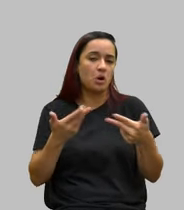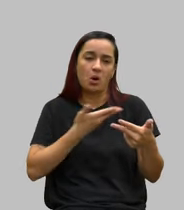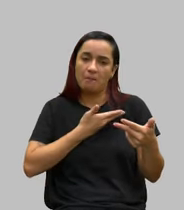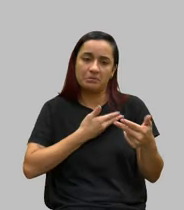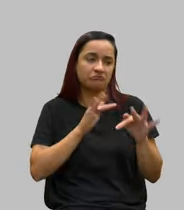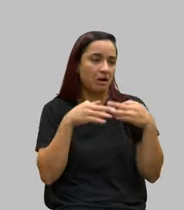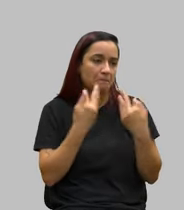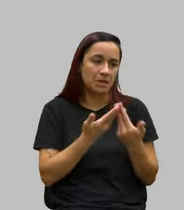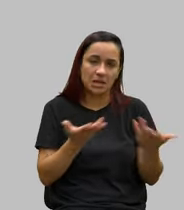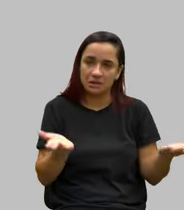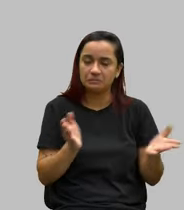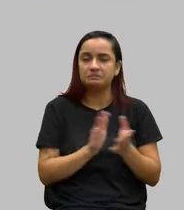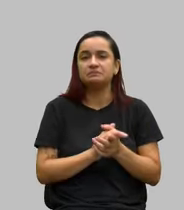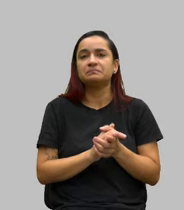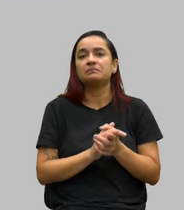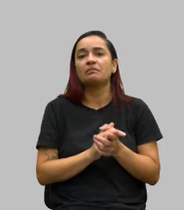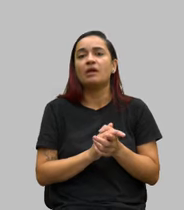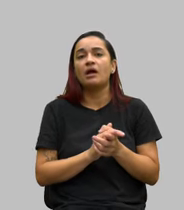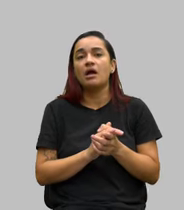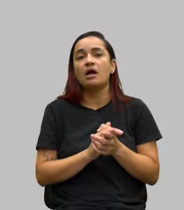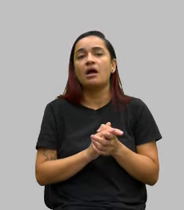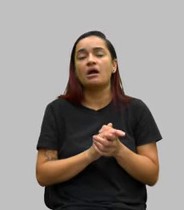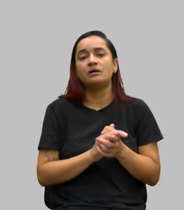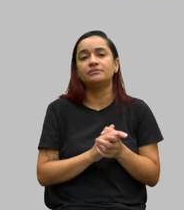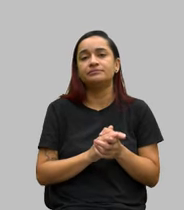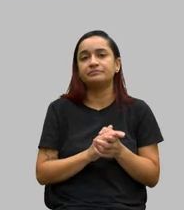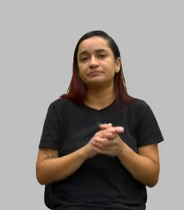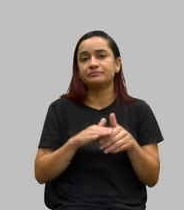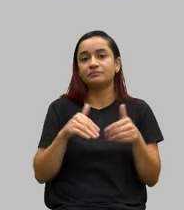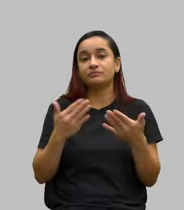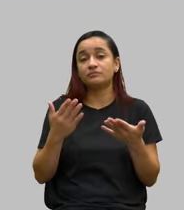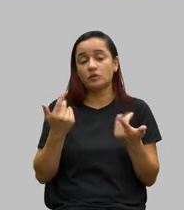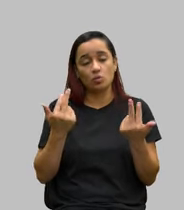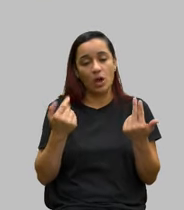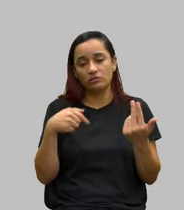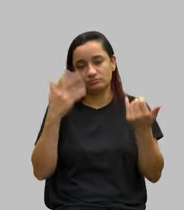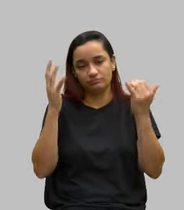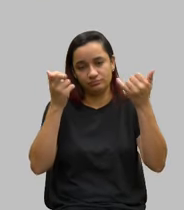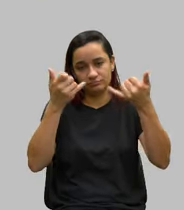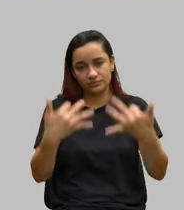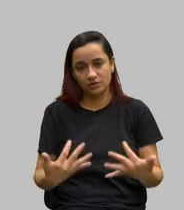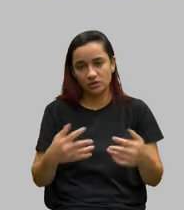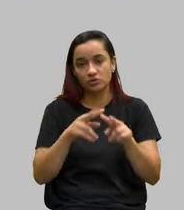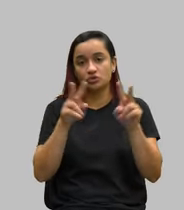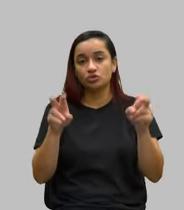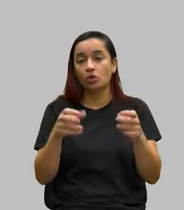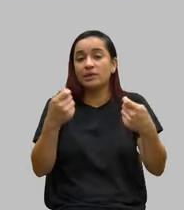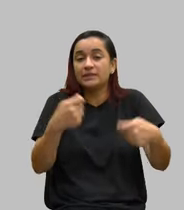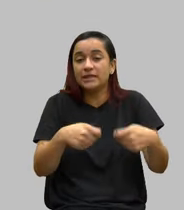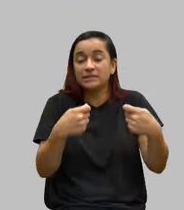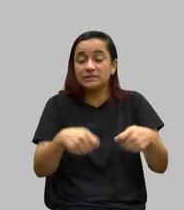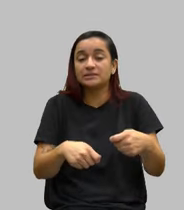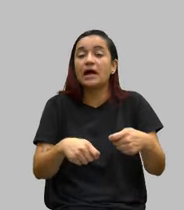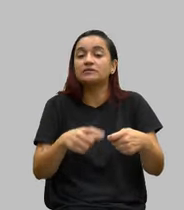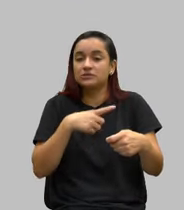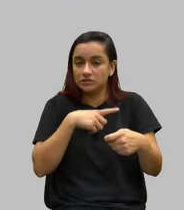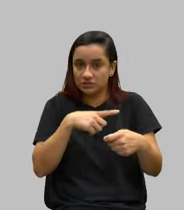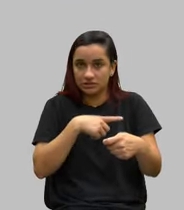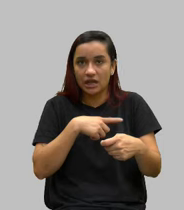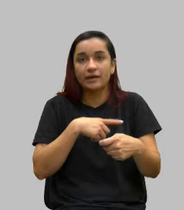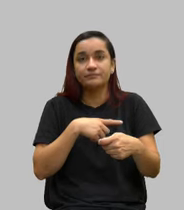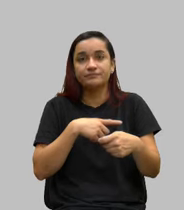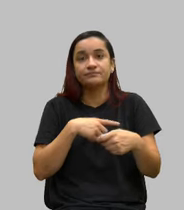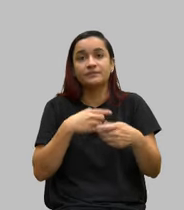de de exatamente do que foi dito aí dessa questão eh dessa demanda reprimida que existe em que Pese